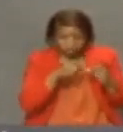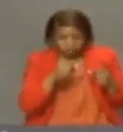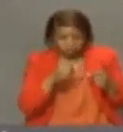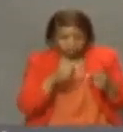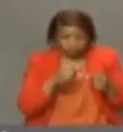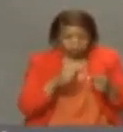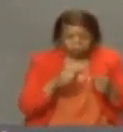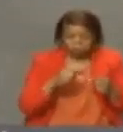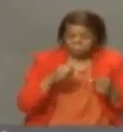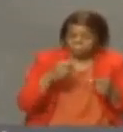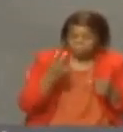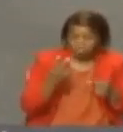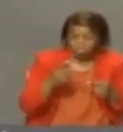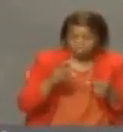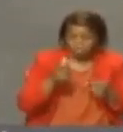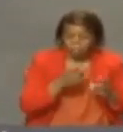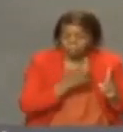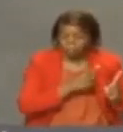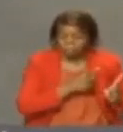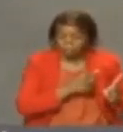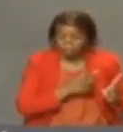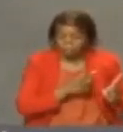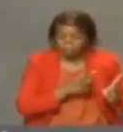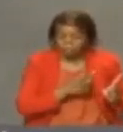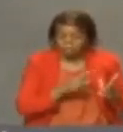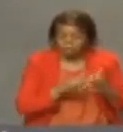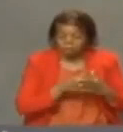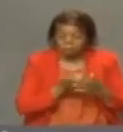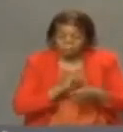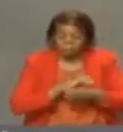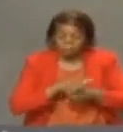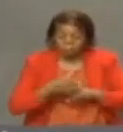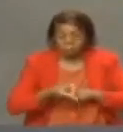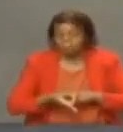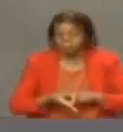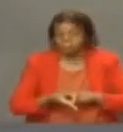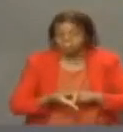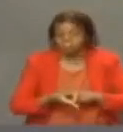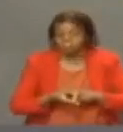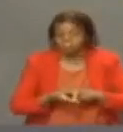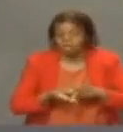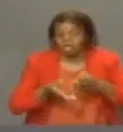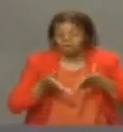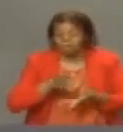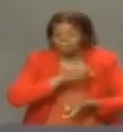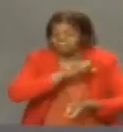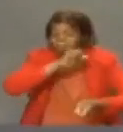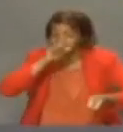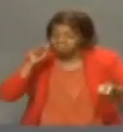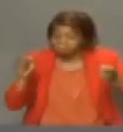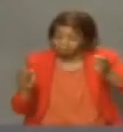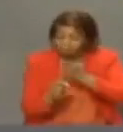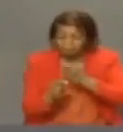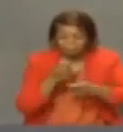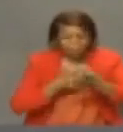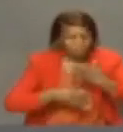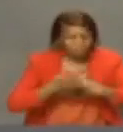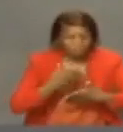nossos planos de festejar condignamente esta data a mais importante da história do país